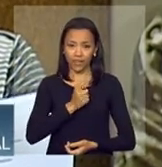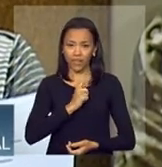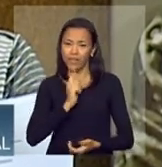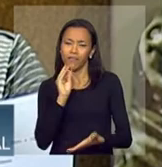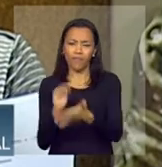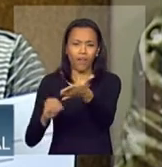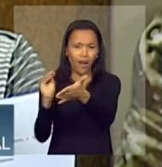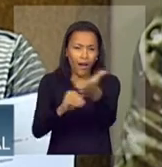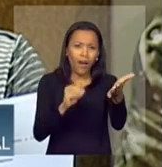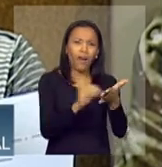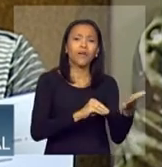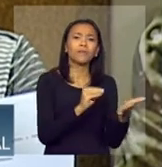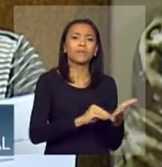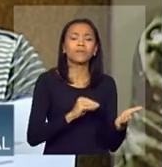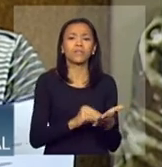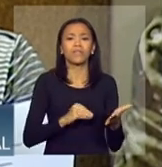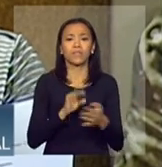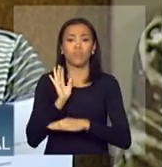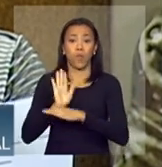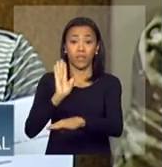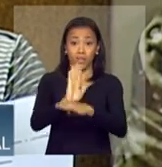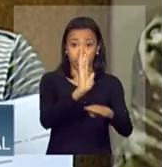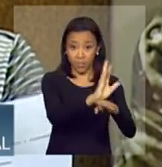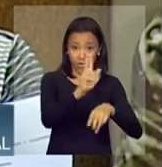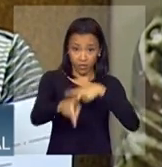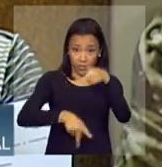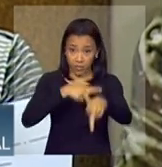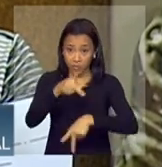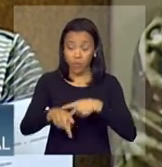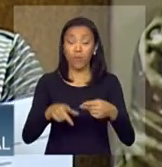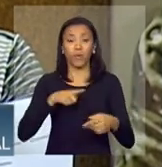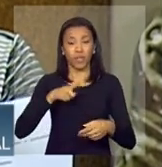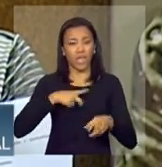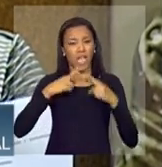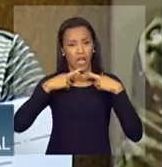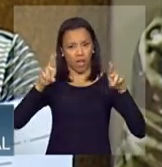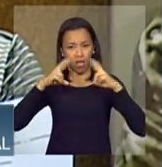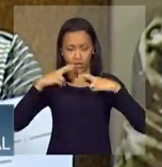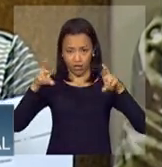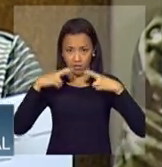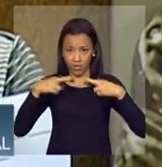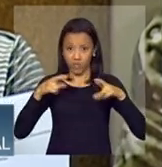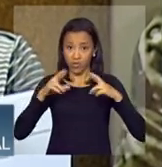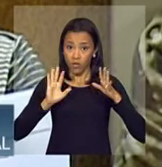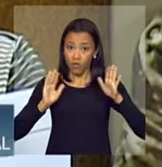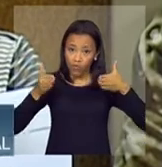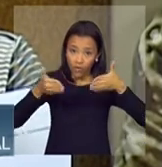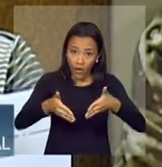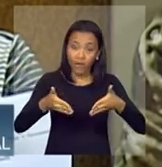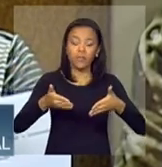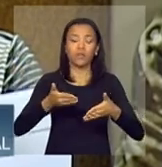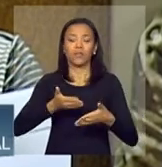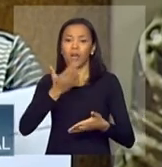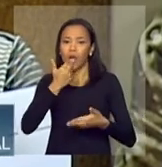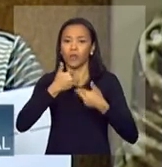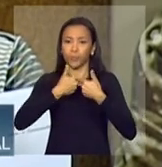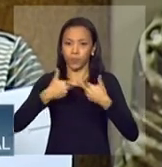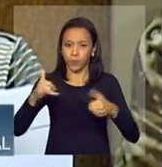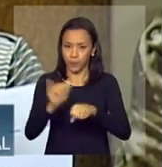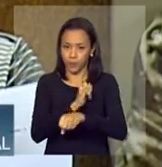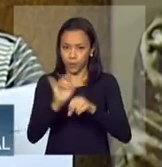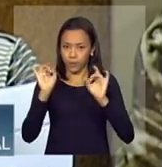demandas coletivas e individuais de denúncias de violação do direito humano à alimentação dentro do SISAM para